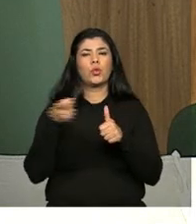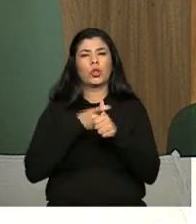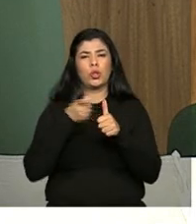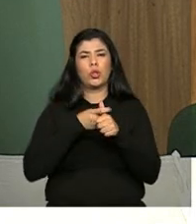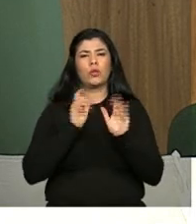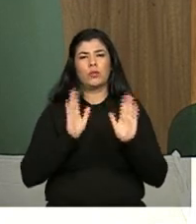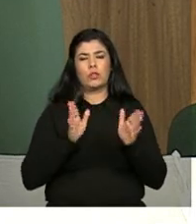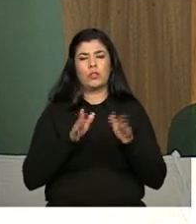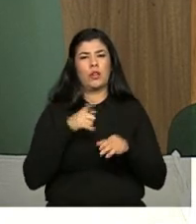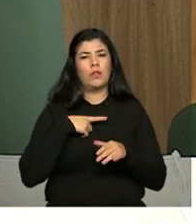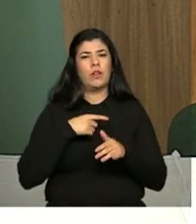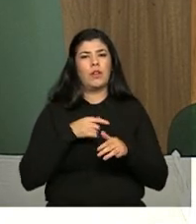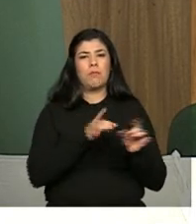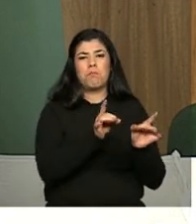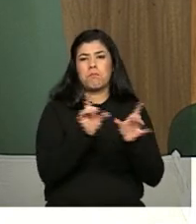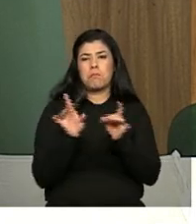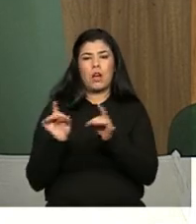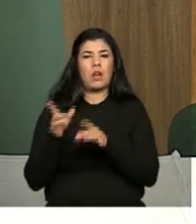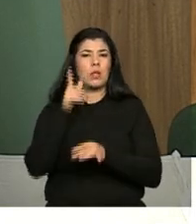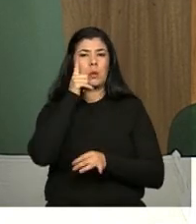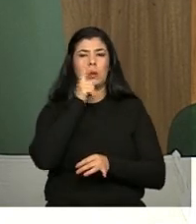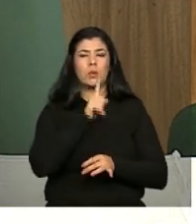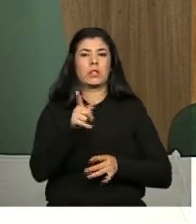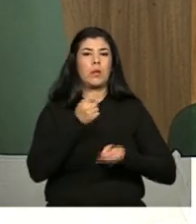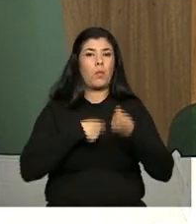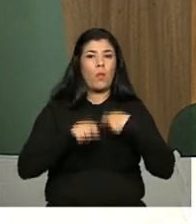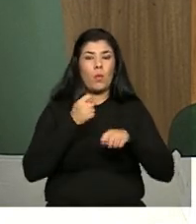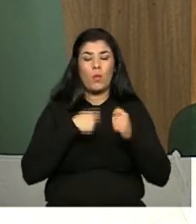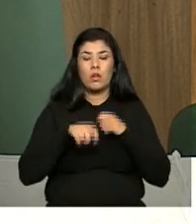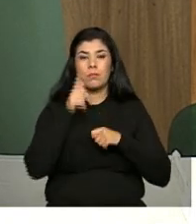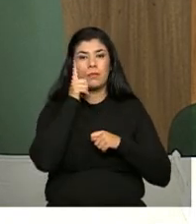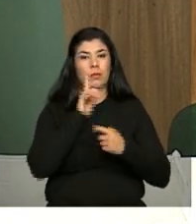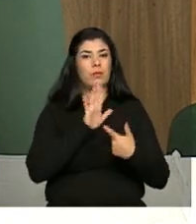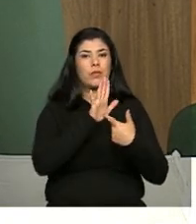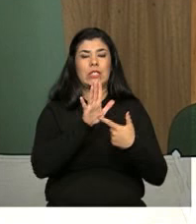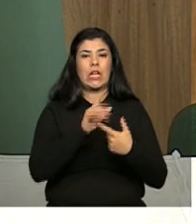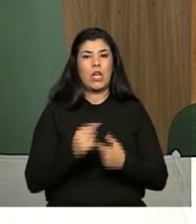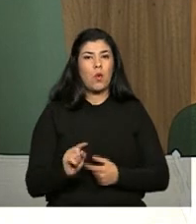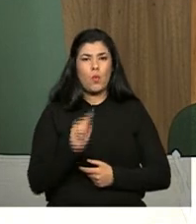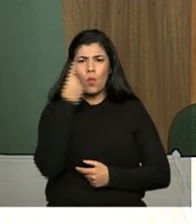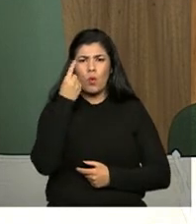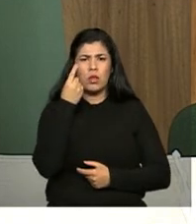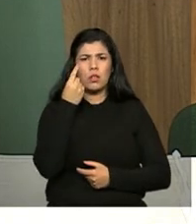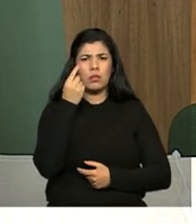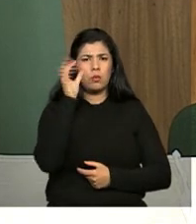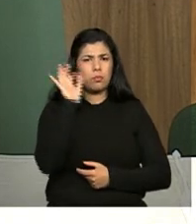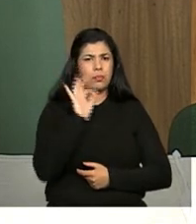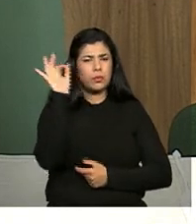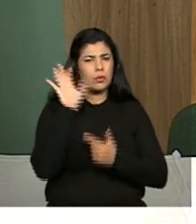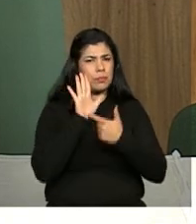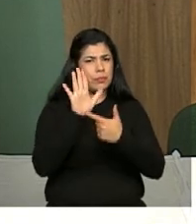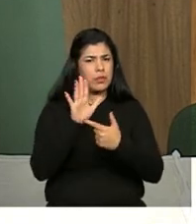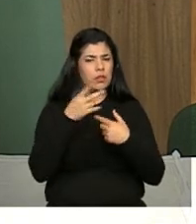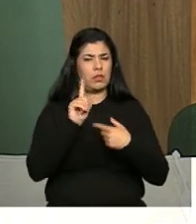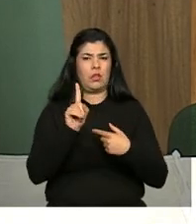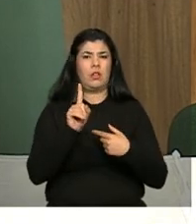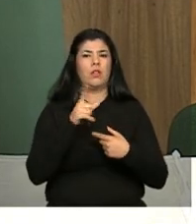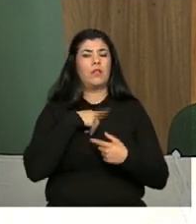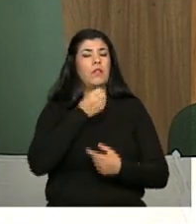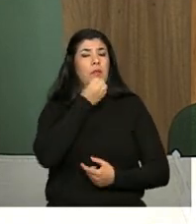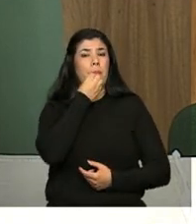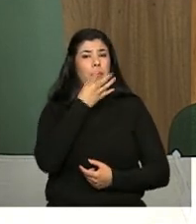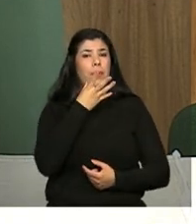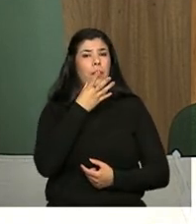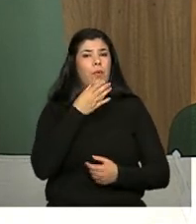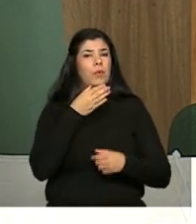agências no mercado não acompanha o mercado tema é um indicador importante mas não é o único Agora eu achei a conversa